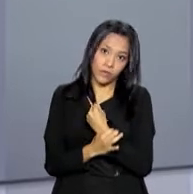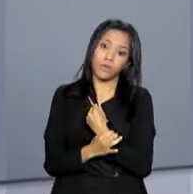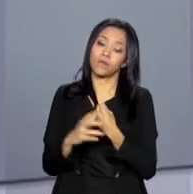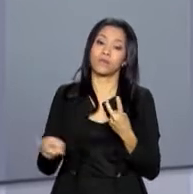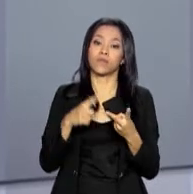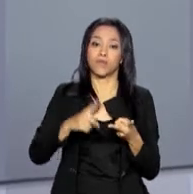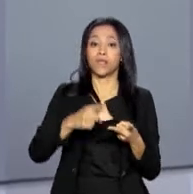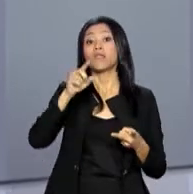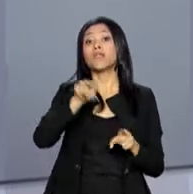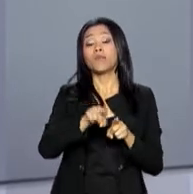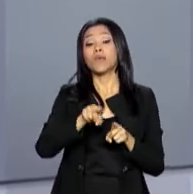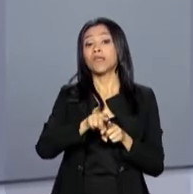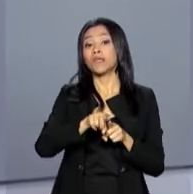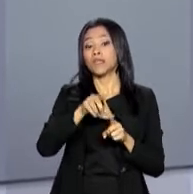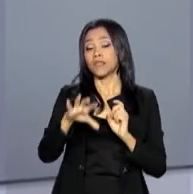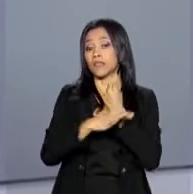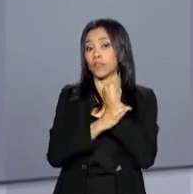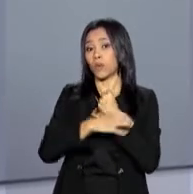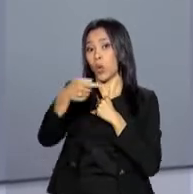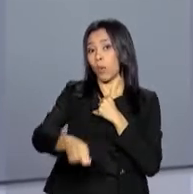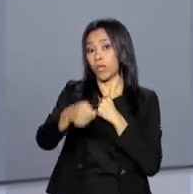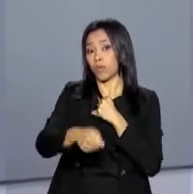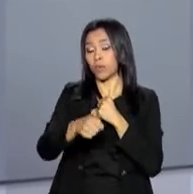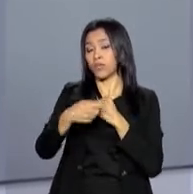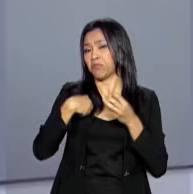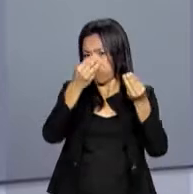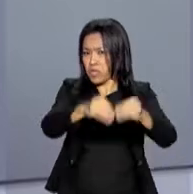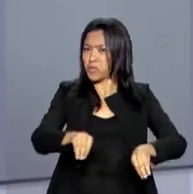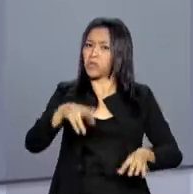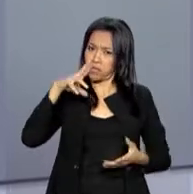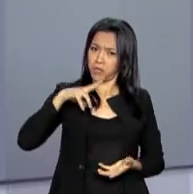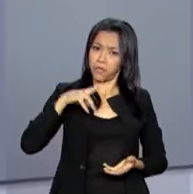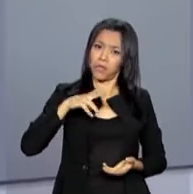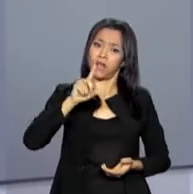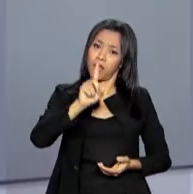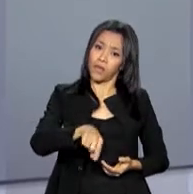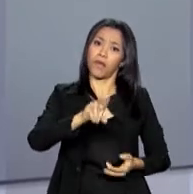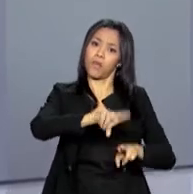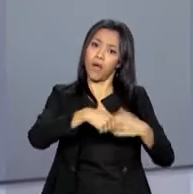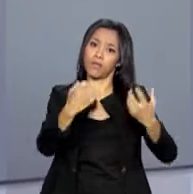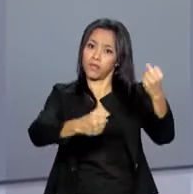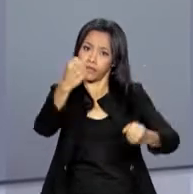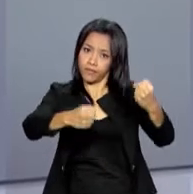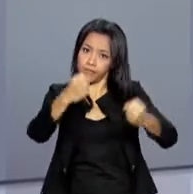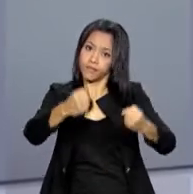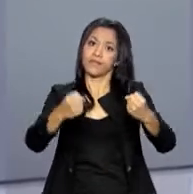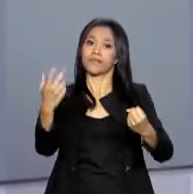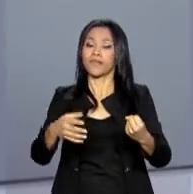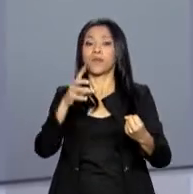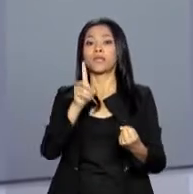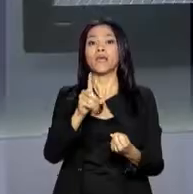e do seguro obriga obrigatório de danos pessoais causados por veículos automotores de vias terrestres